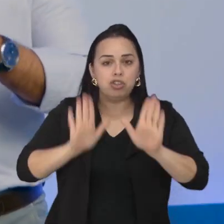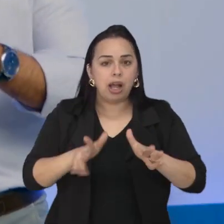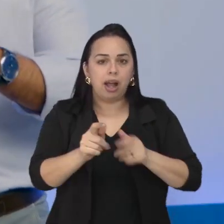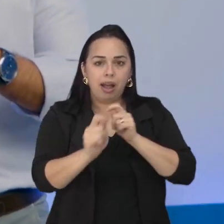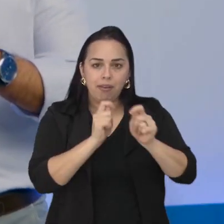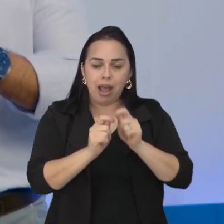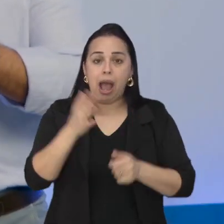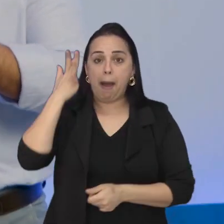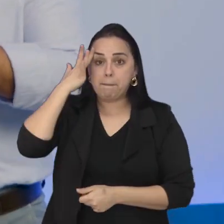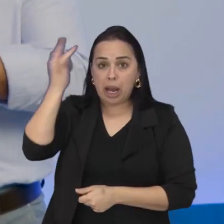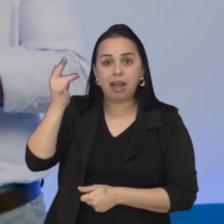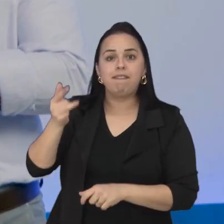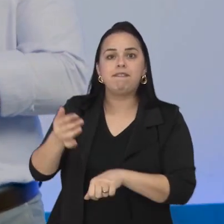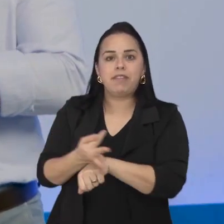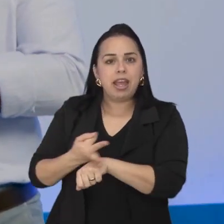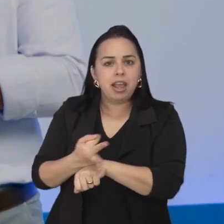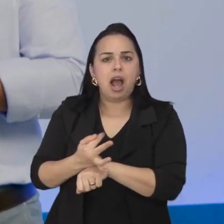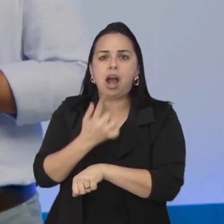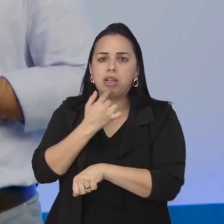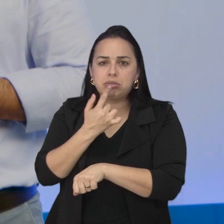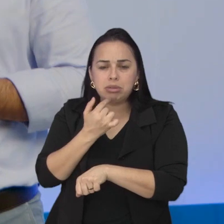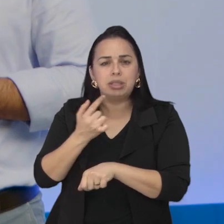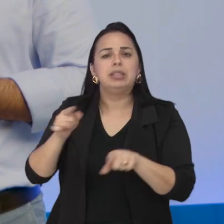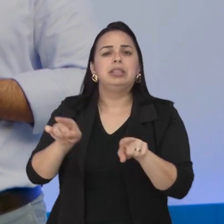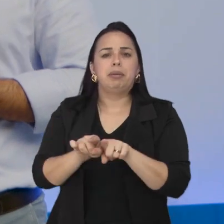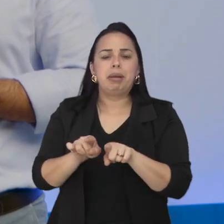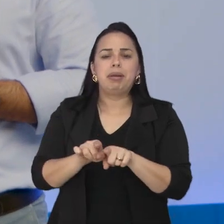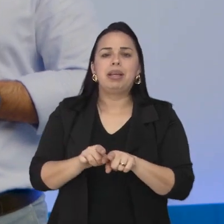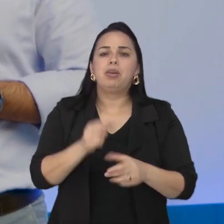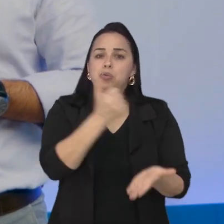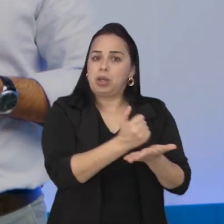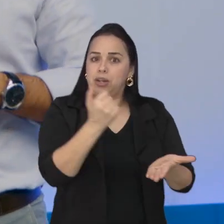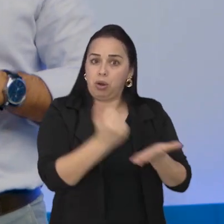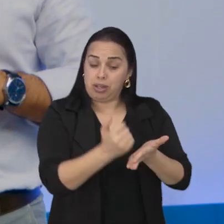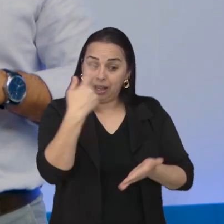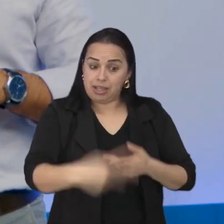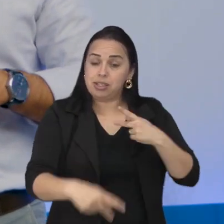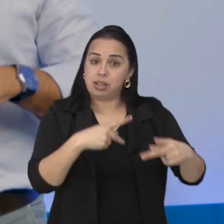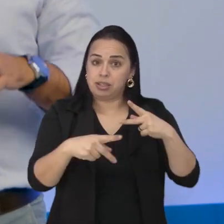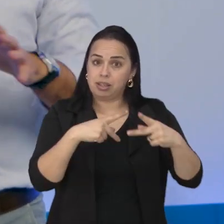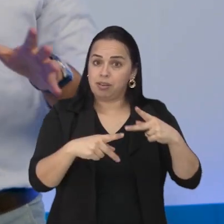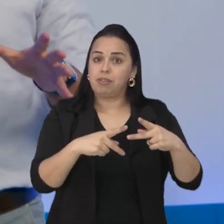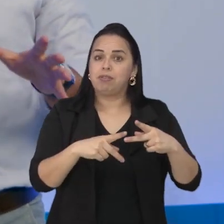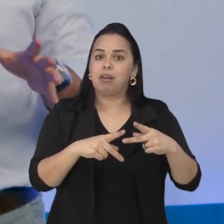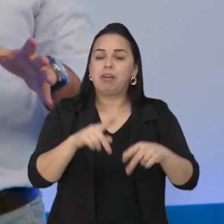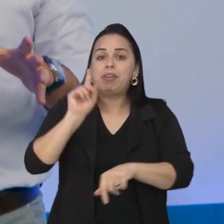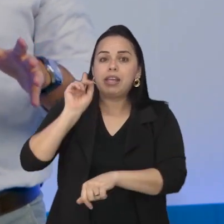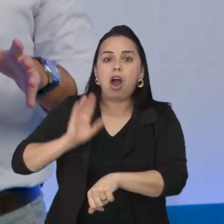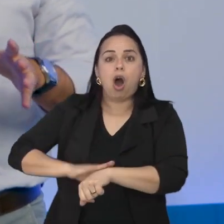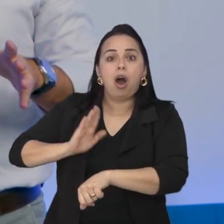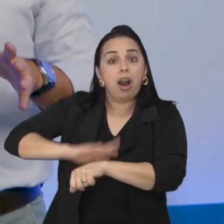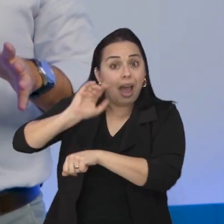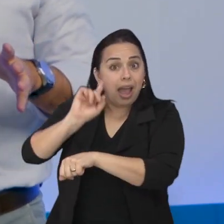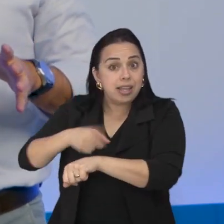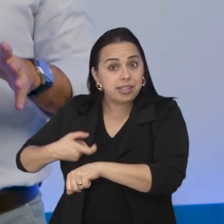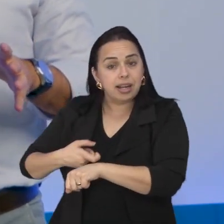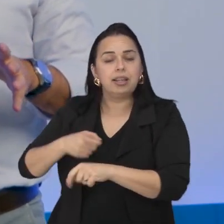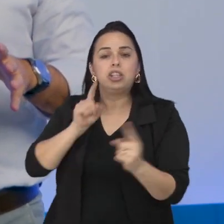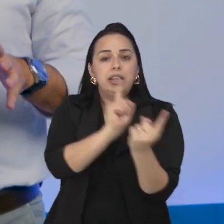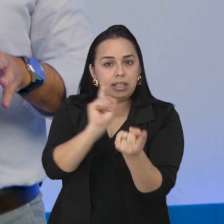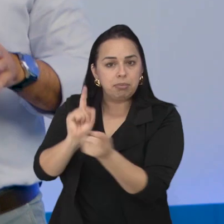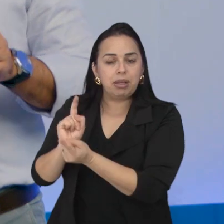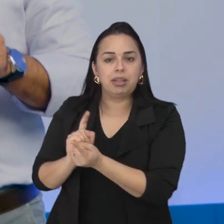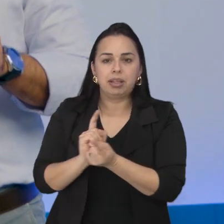viu na reportagem, amanhã, no feriado de 1º de maio, os cartórios eleitorais de São José vão fazer um mutirão de atendimento e